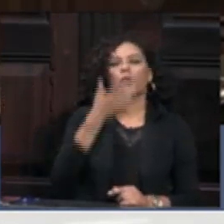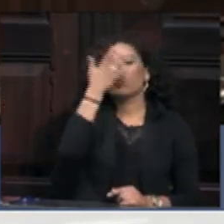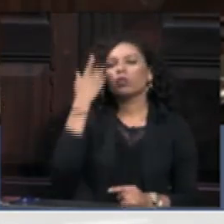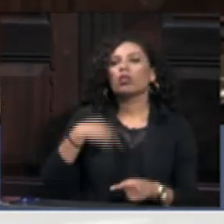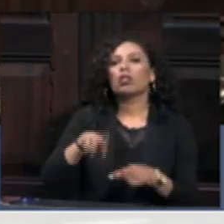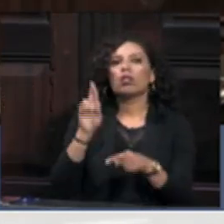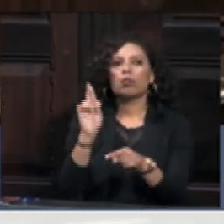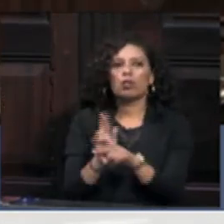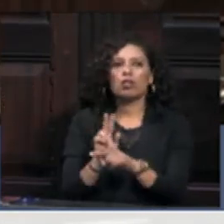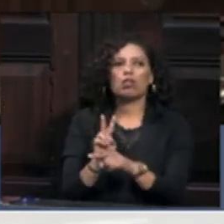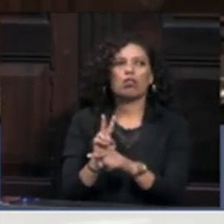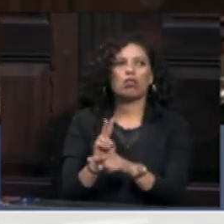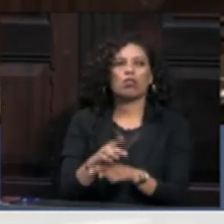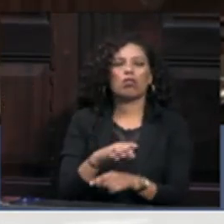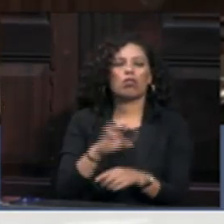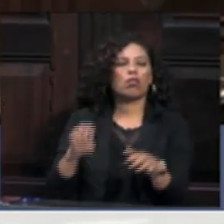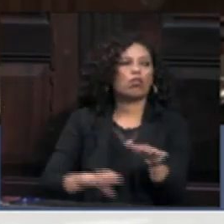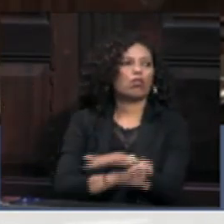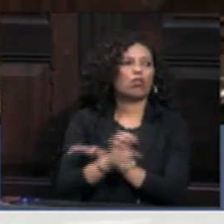representantes da SEDAI,